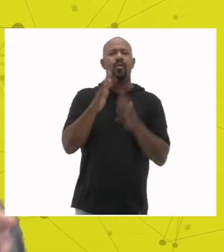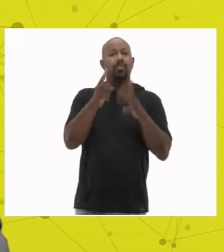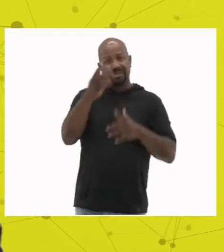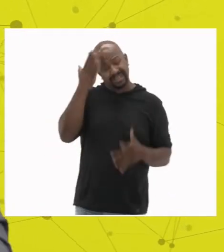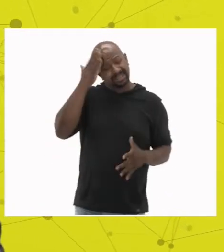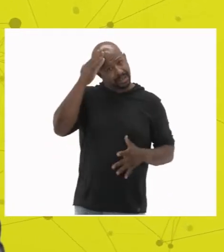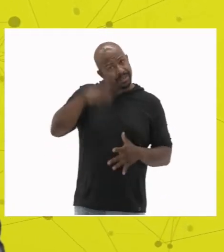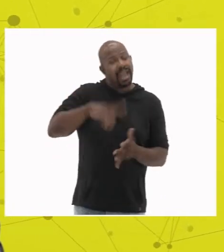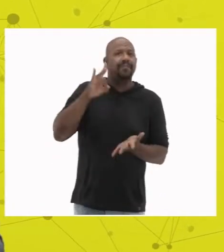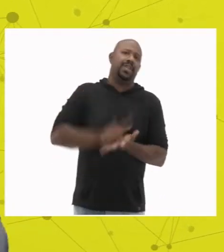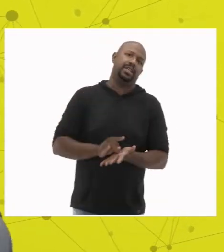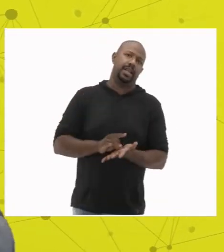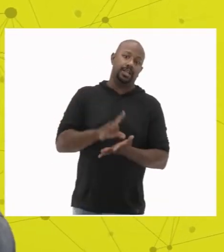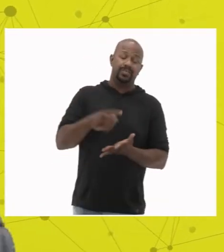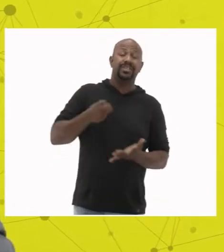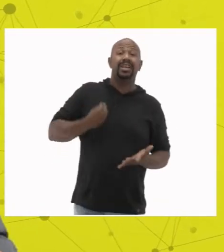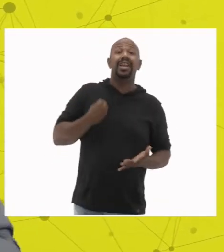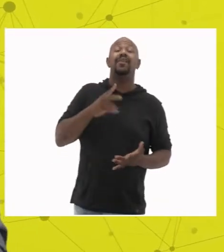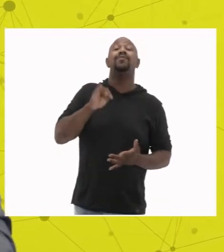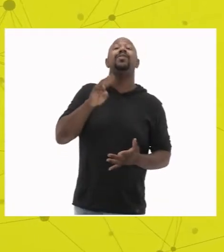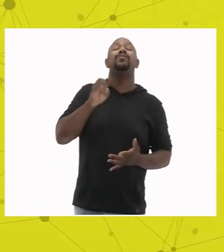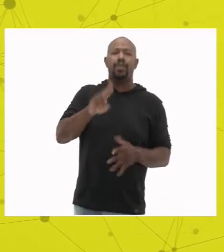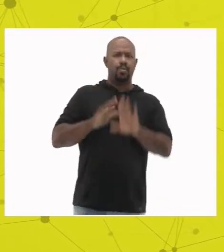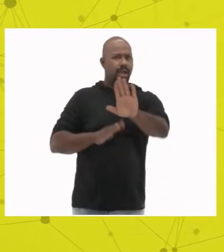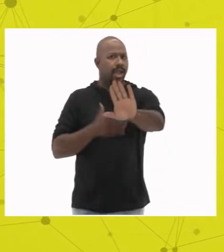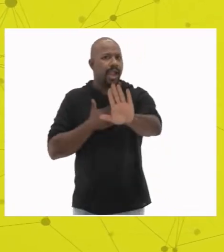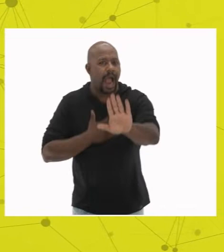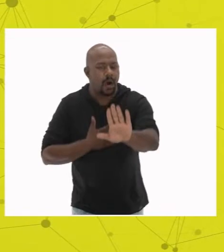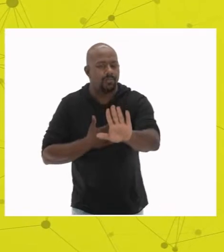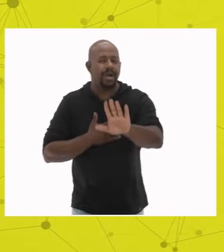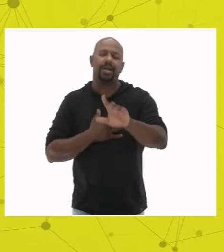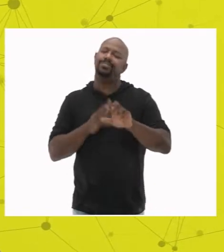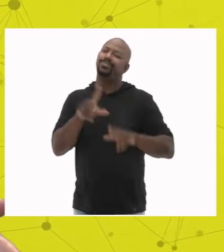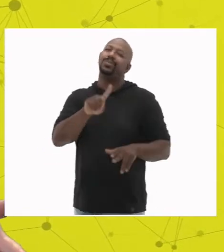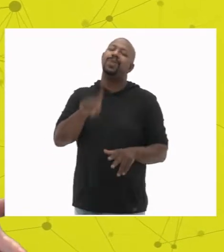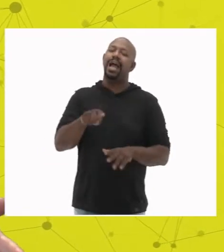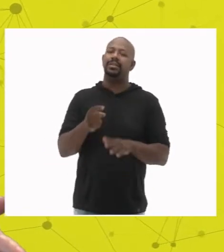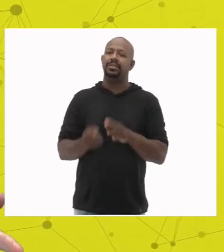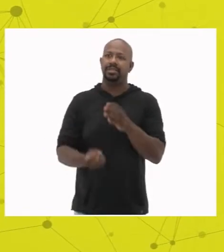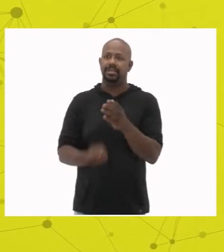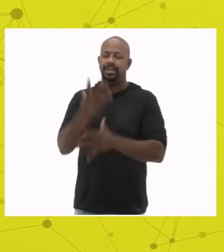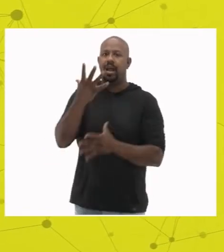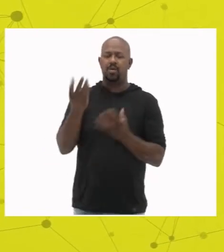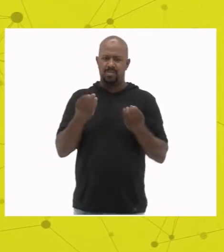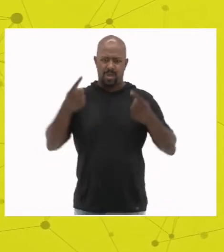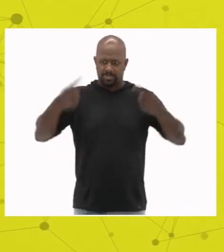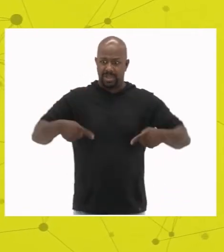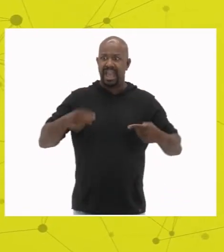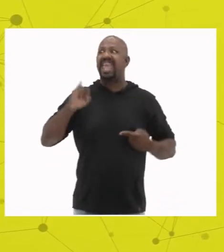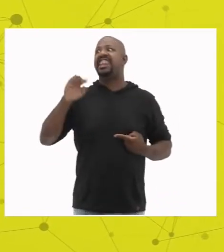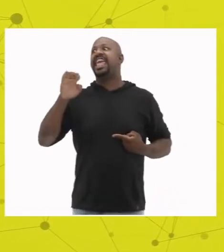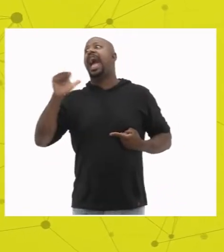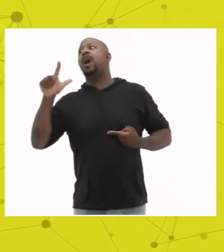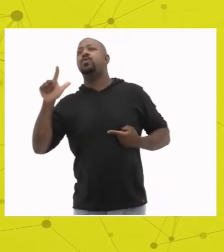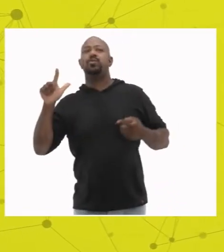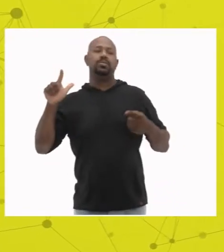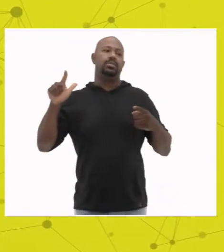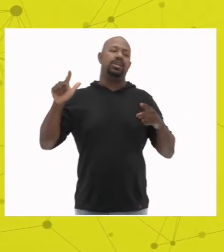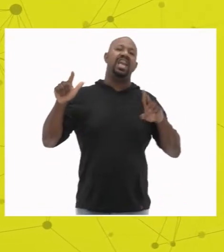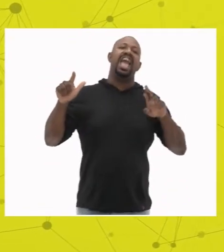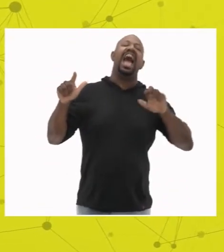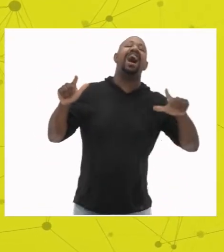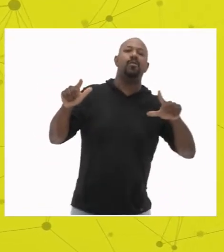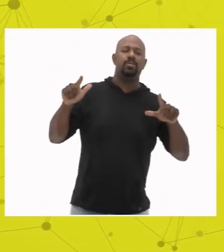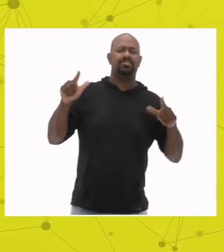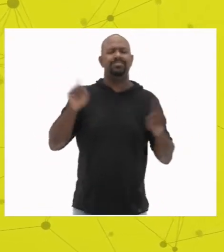você sabe que é verdade. Você viveu. Calma! Não se trata aqui de criar uma oposição entre o ideal e o real, mas